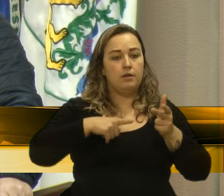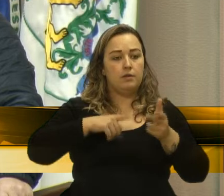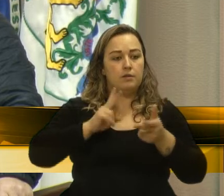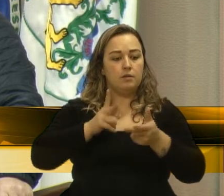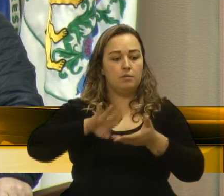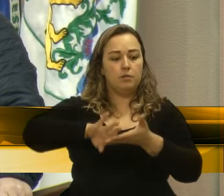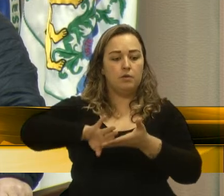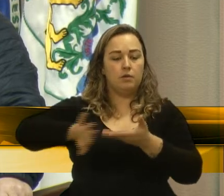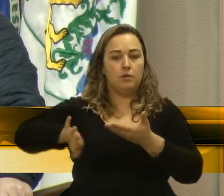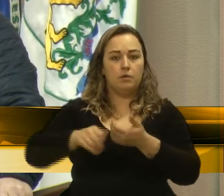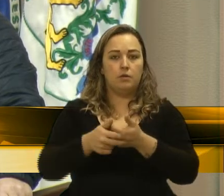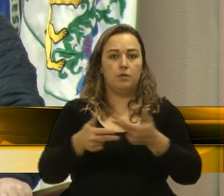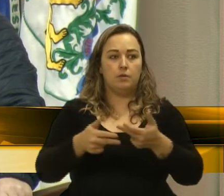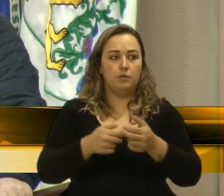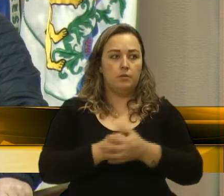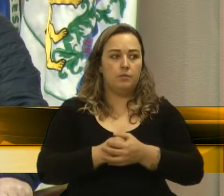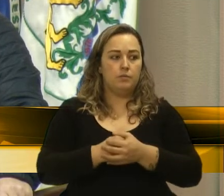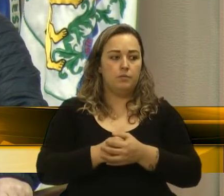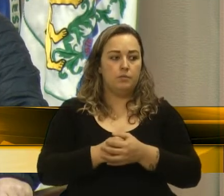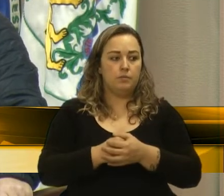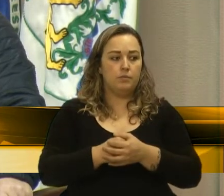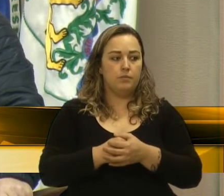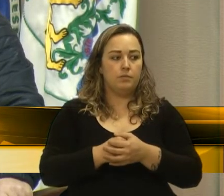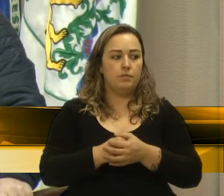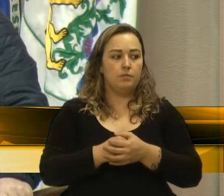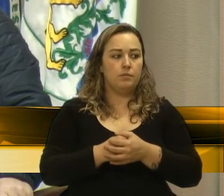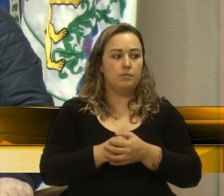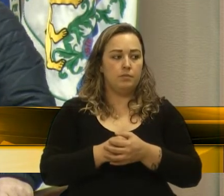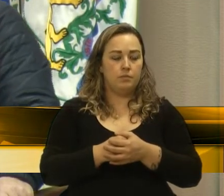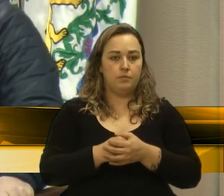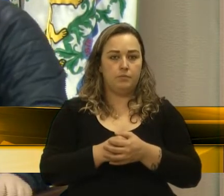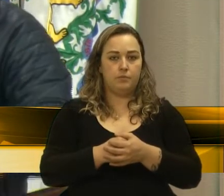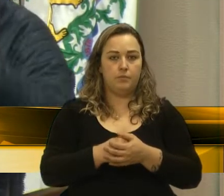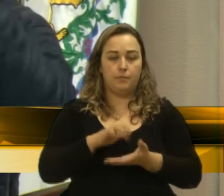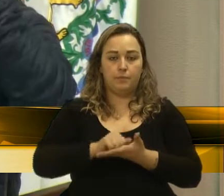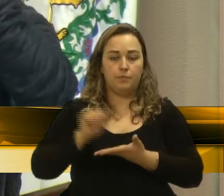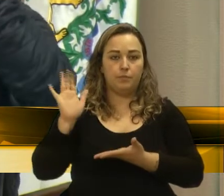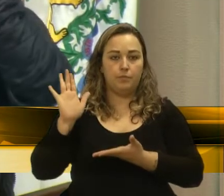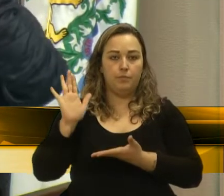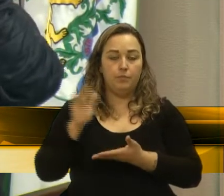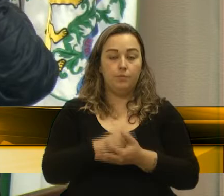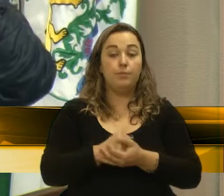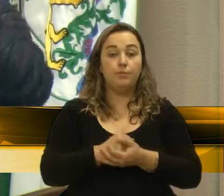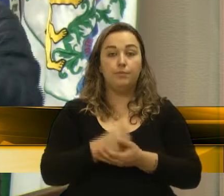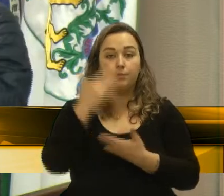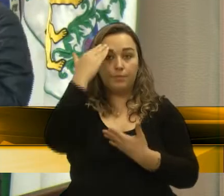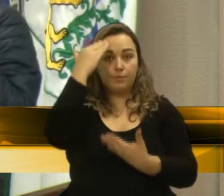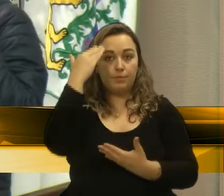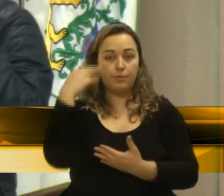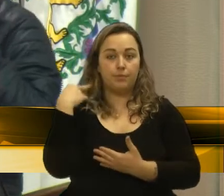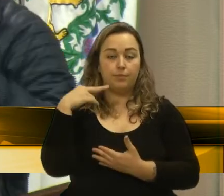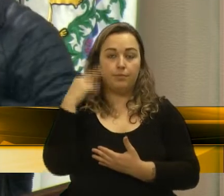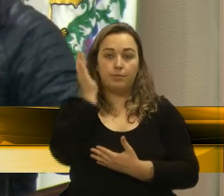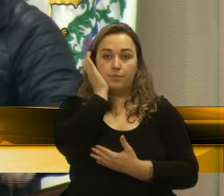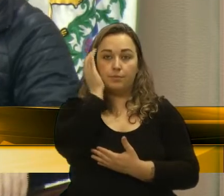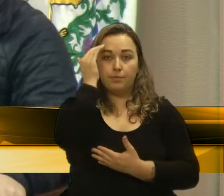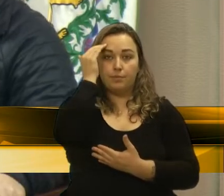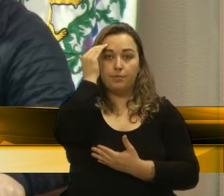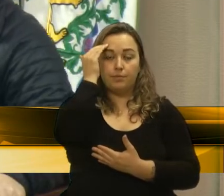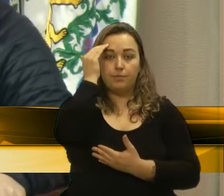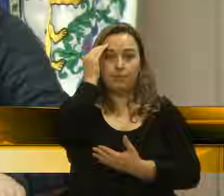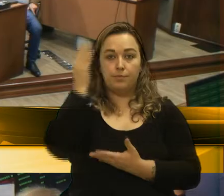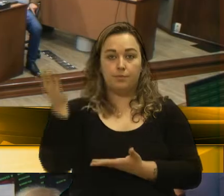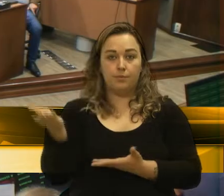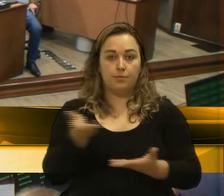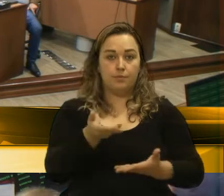do mapa turístico do Maranhão. Vereador Pérez, seu aparte. Obrigado, vereador Felipe. Que não parte,